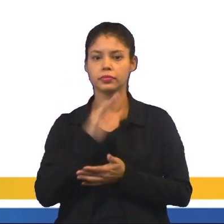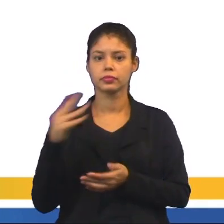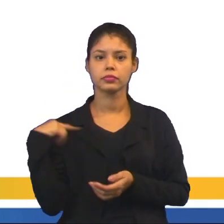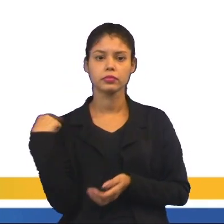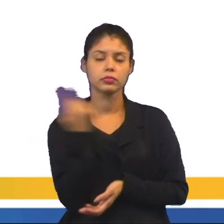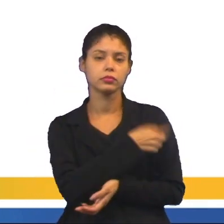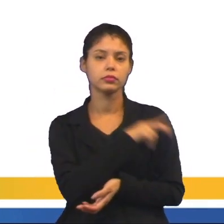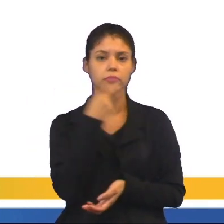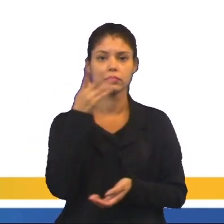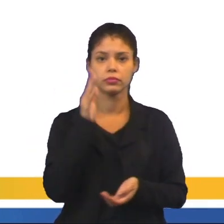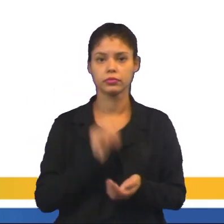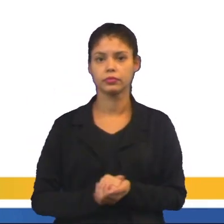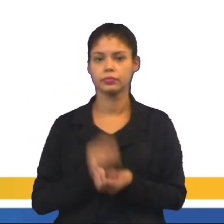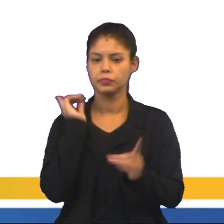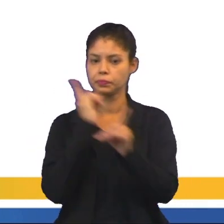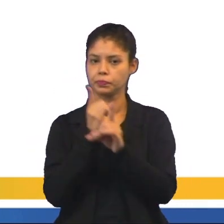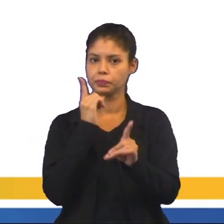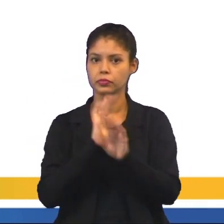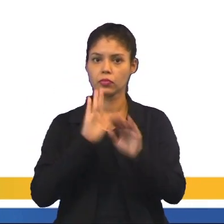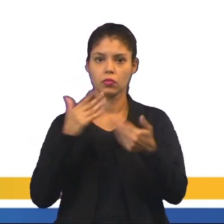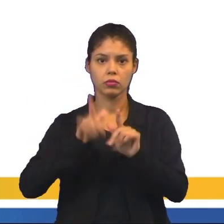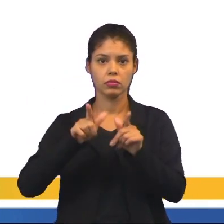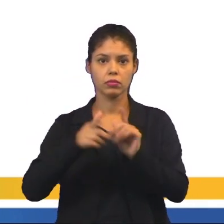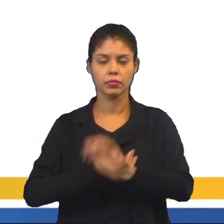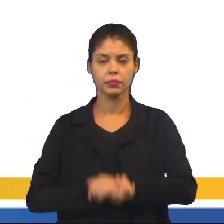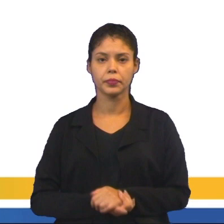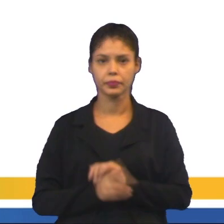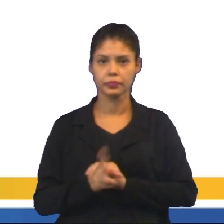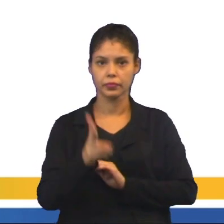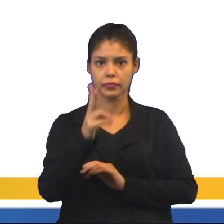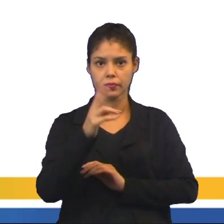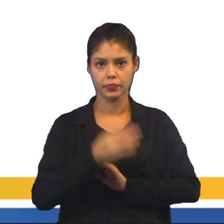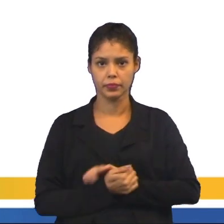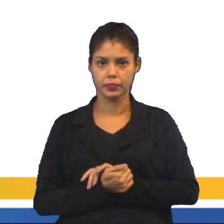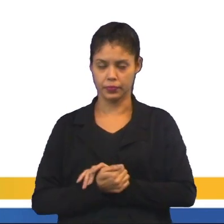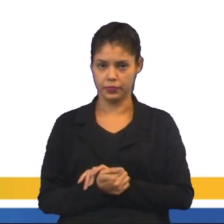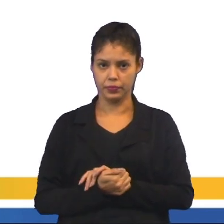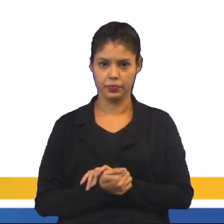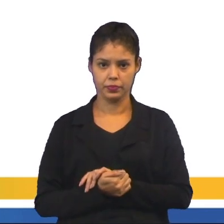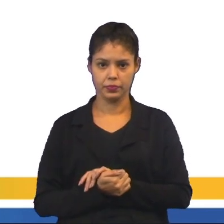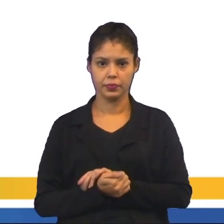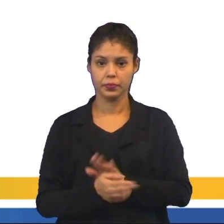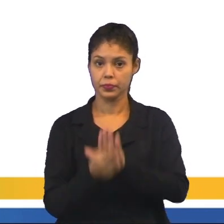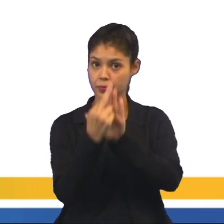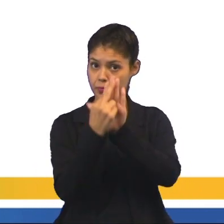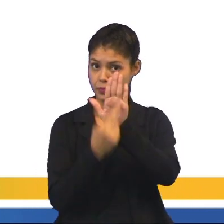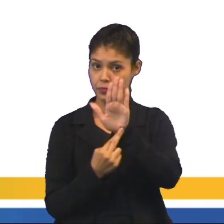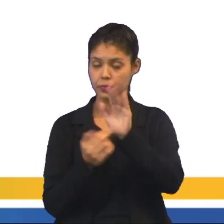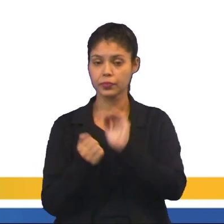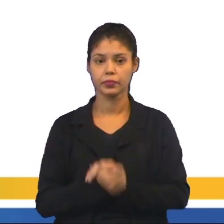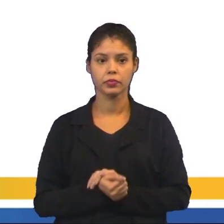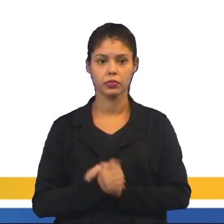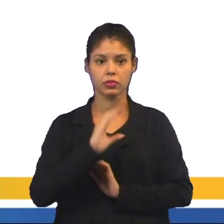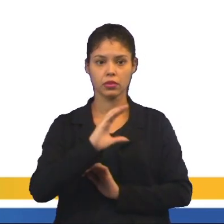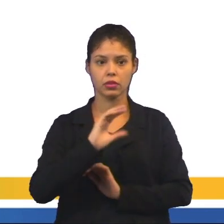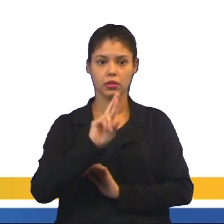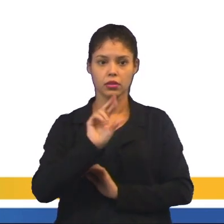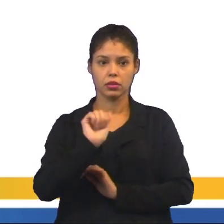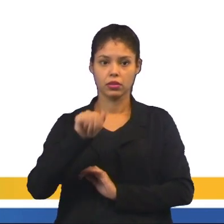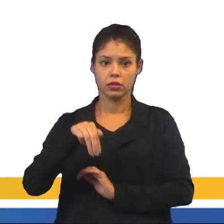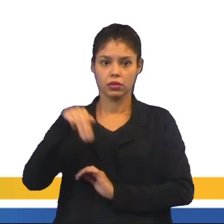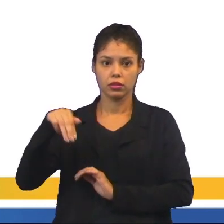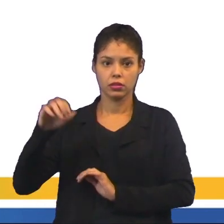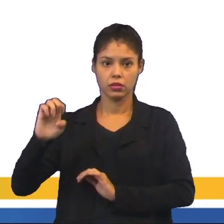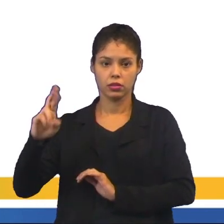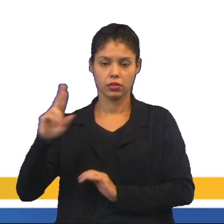fala isso, é para descobrir o valor das letras. Continuando lá. E a regra de Cramer é o